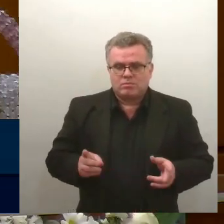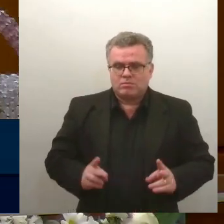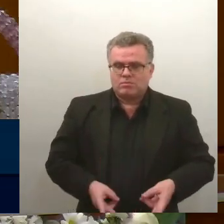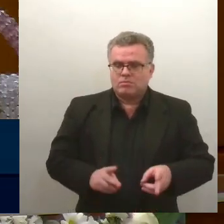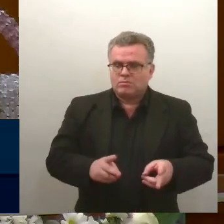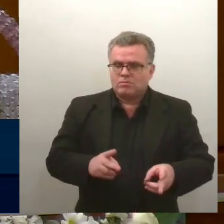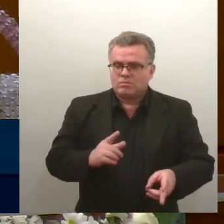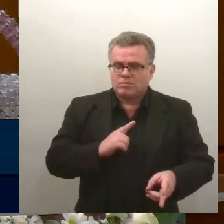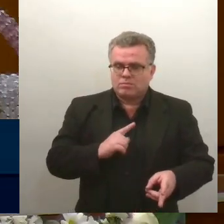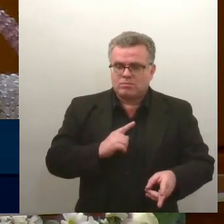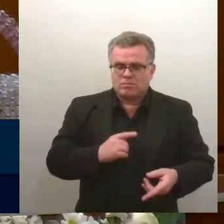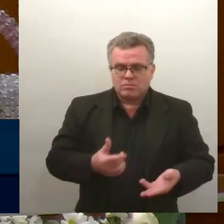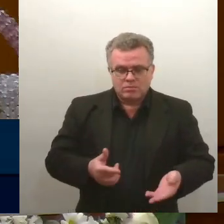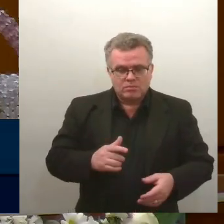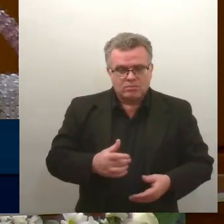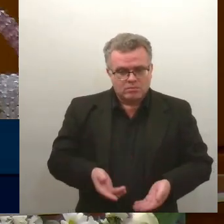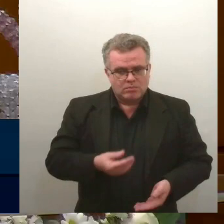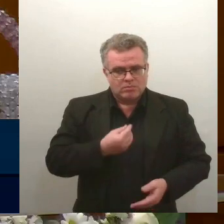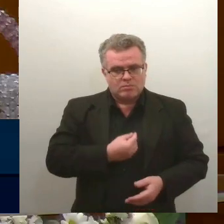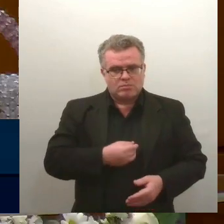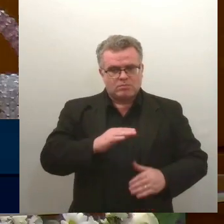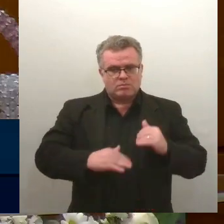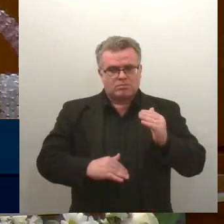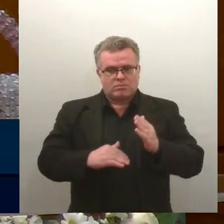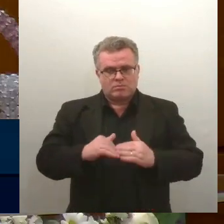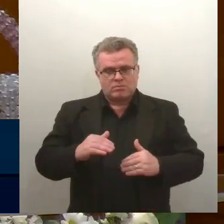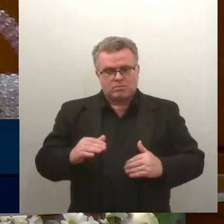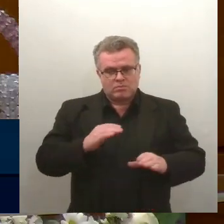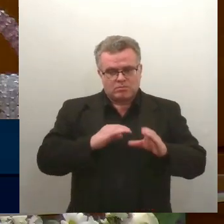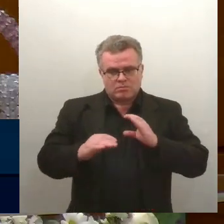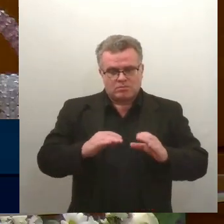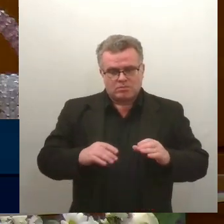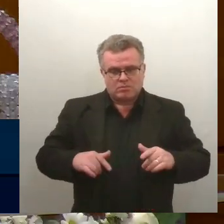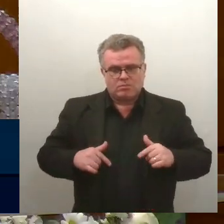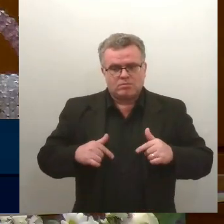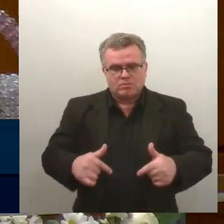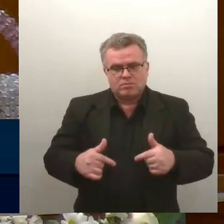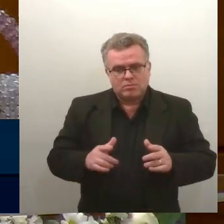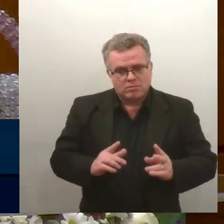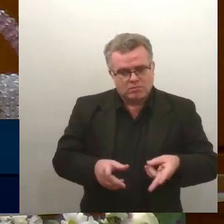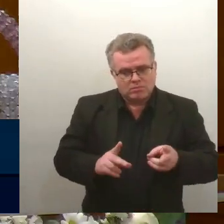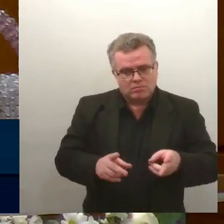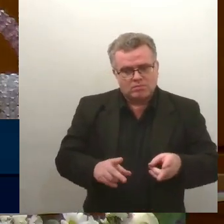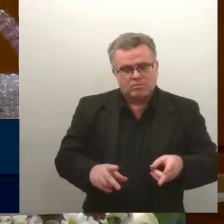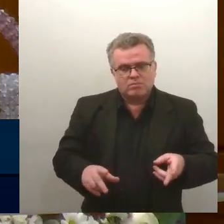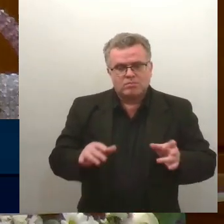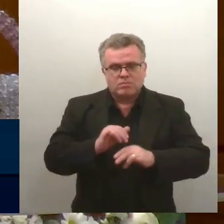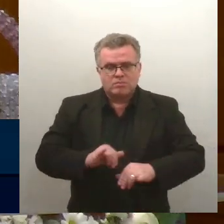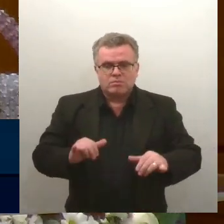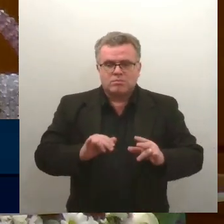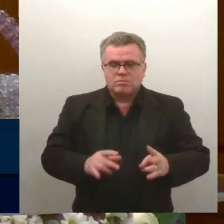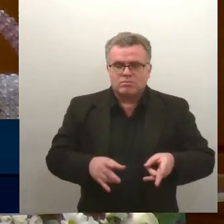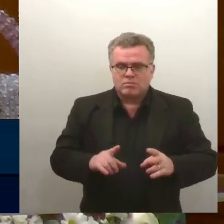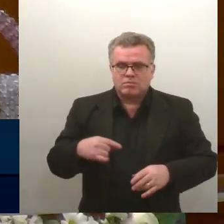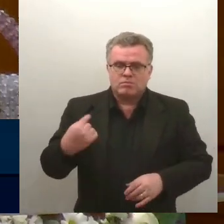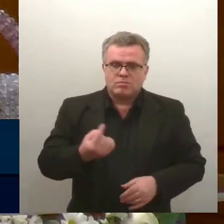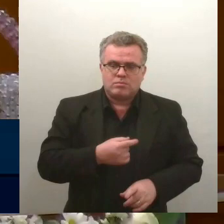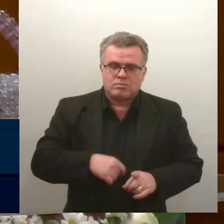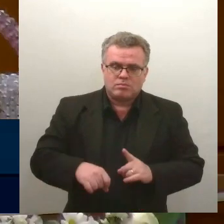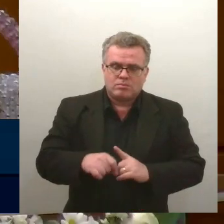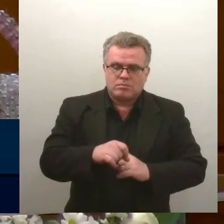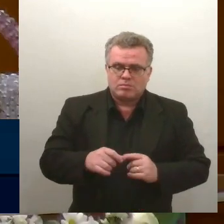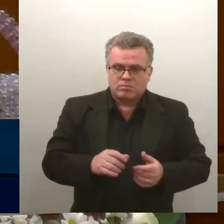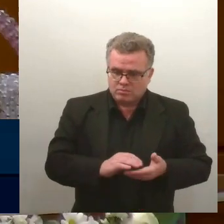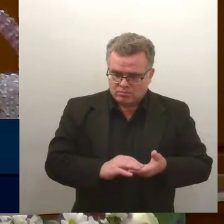de comunicação que desempenham um papel tão importante para a nossa sociedade. Vou falar um pouco sobre